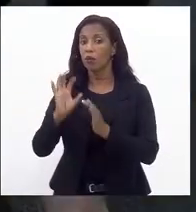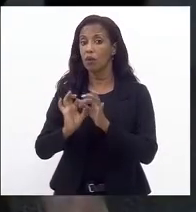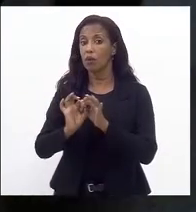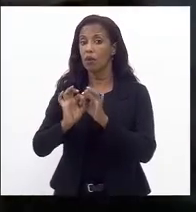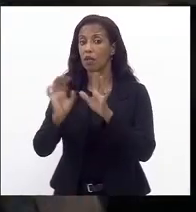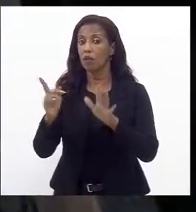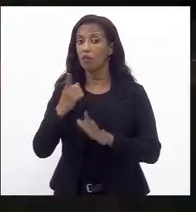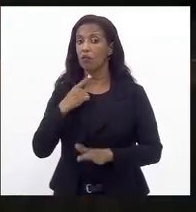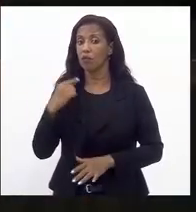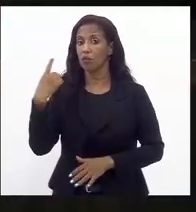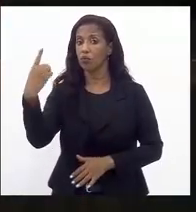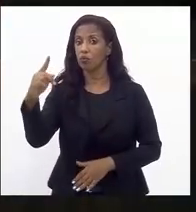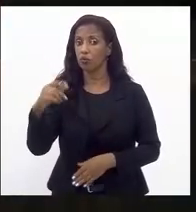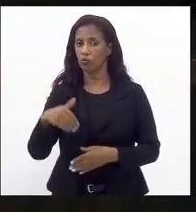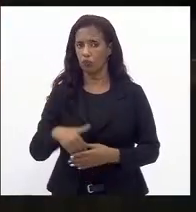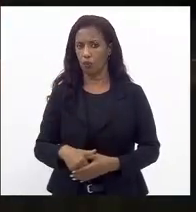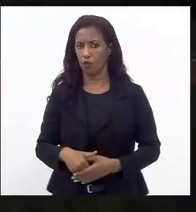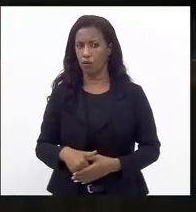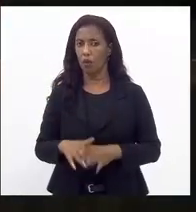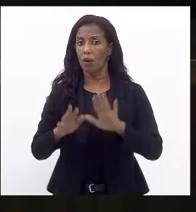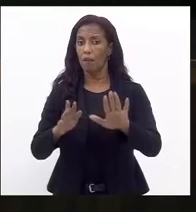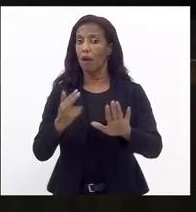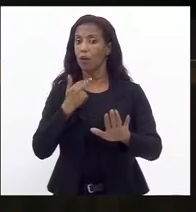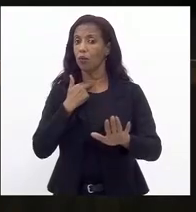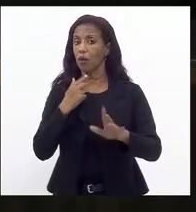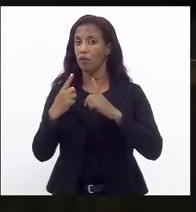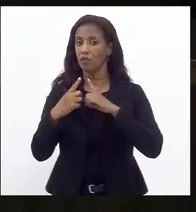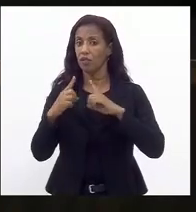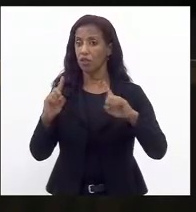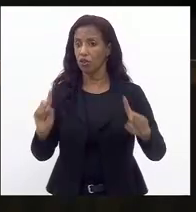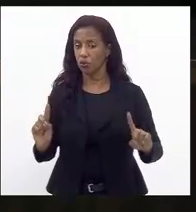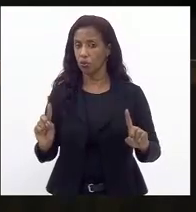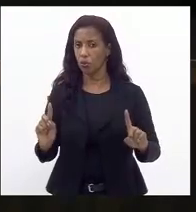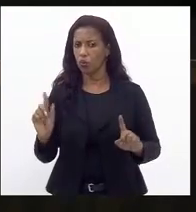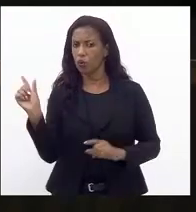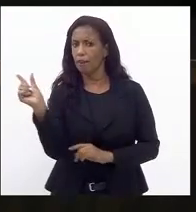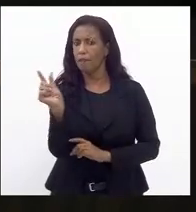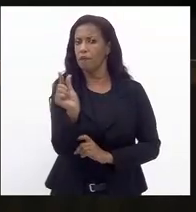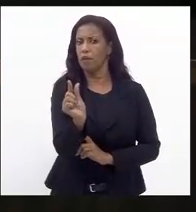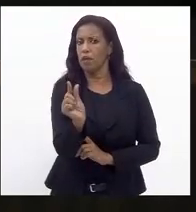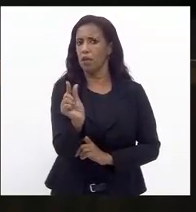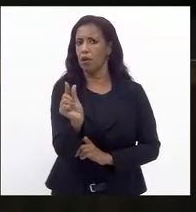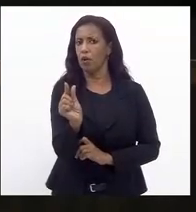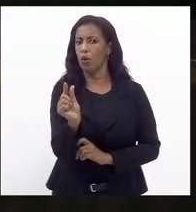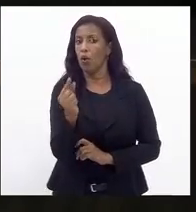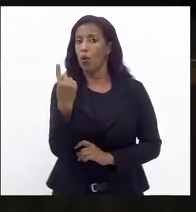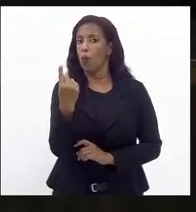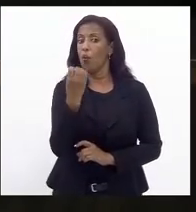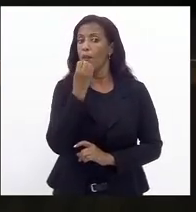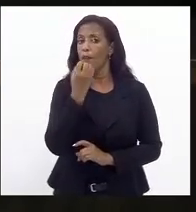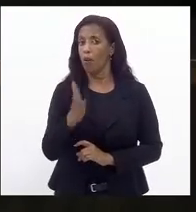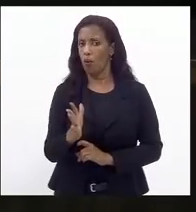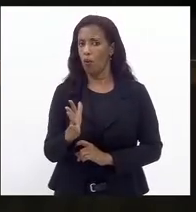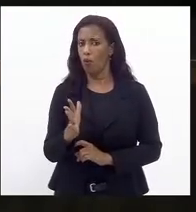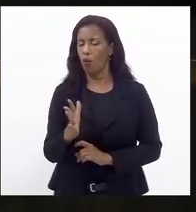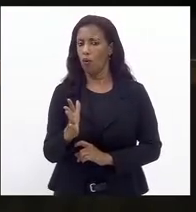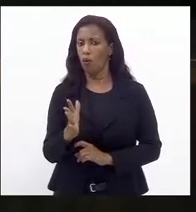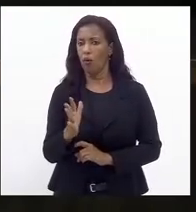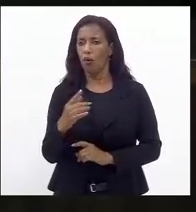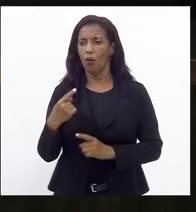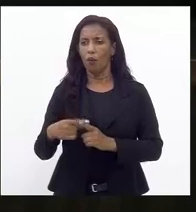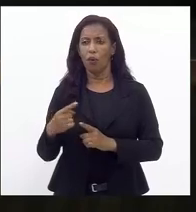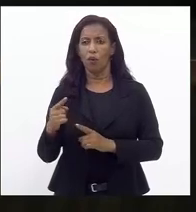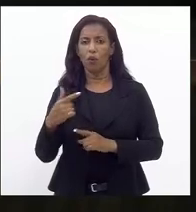para botar o exatamente mas não da Valdete exatamente discurso pequeno que um é bom que aí não tem volta